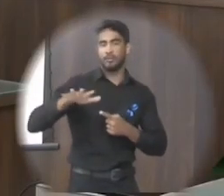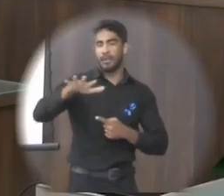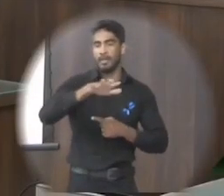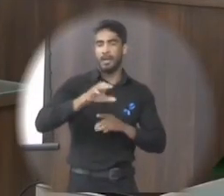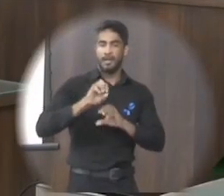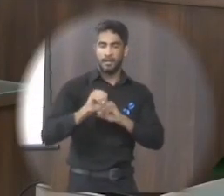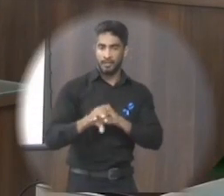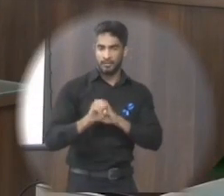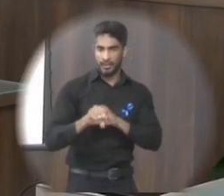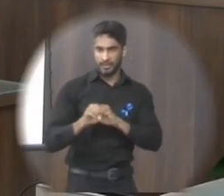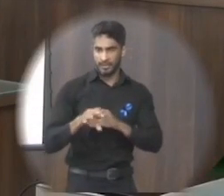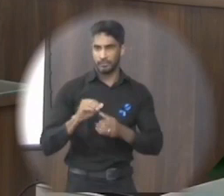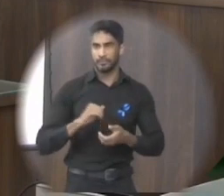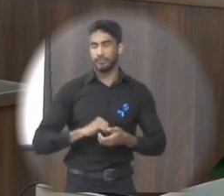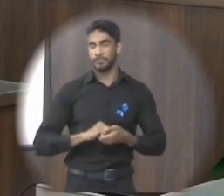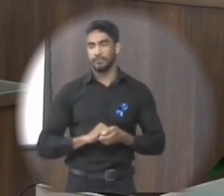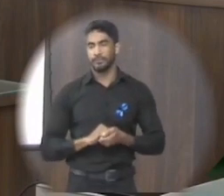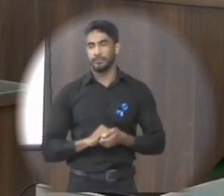educação.